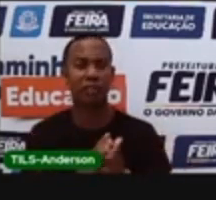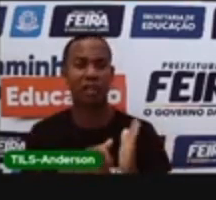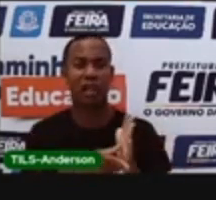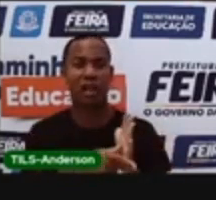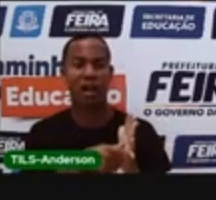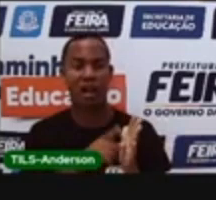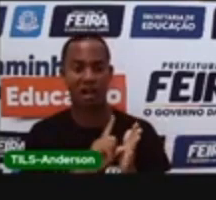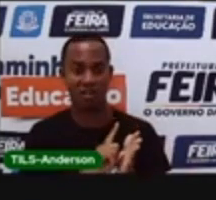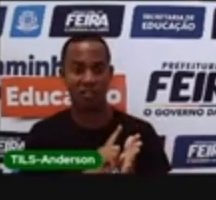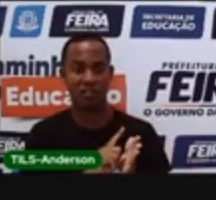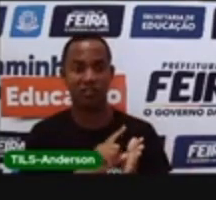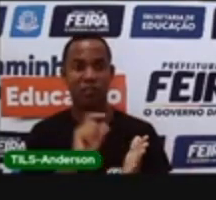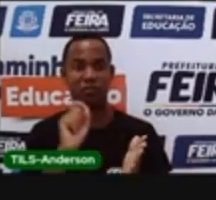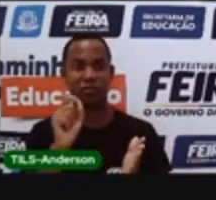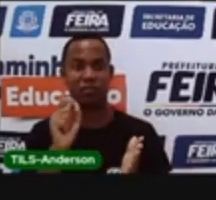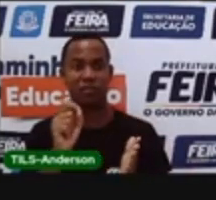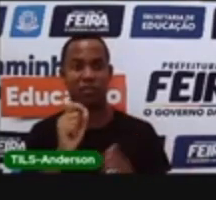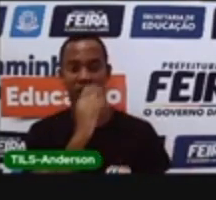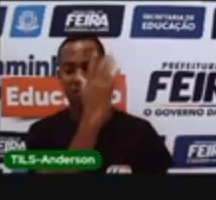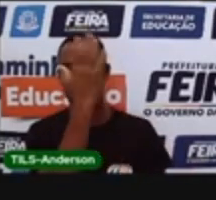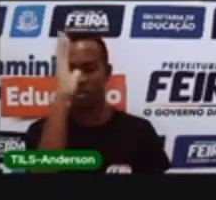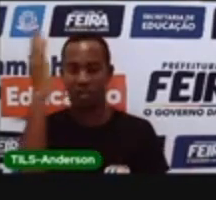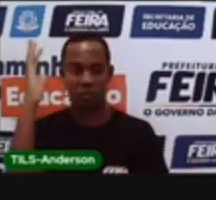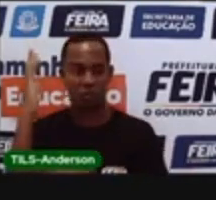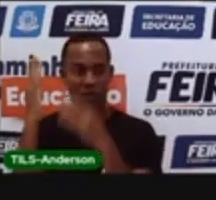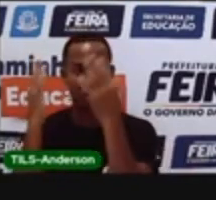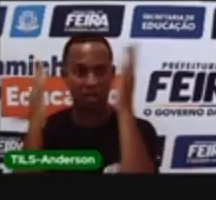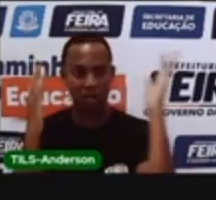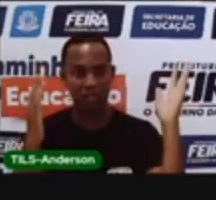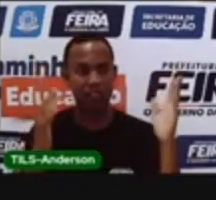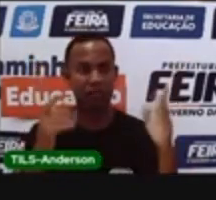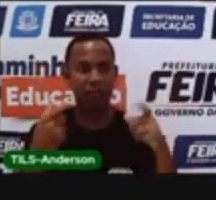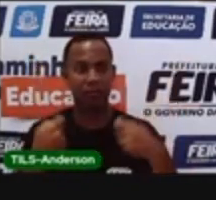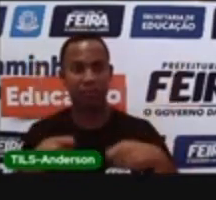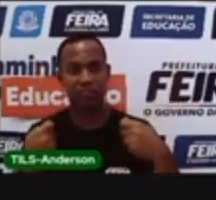antes dele ser descartado na natureza, ele precisa ser